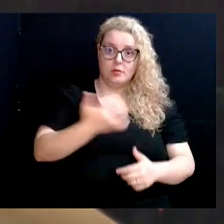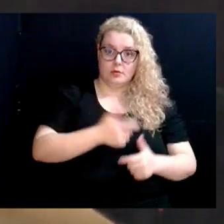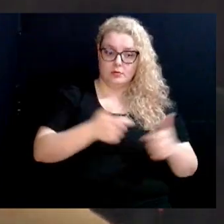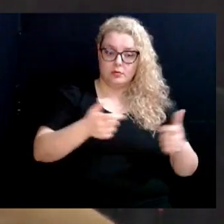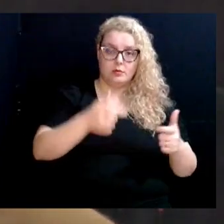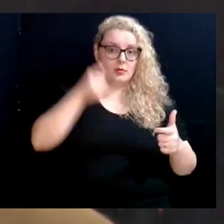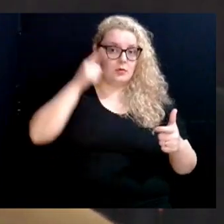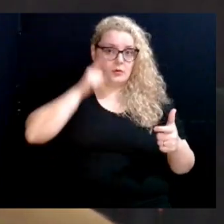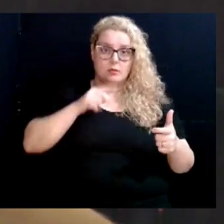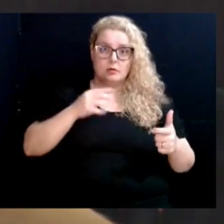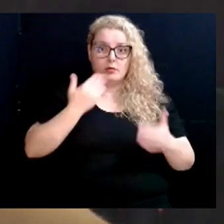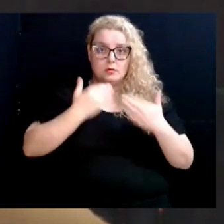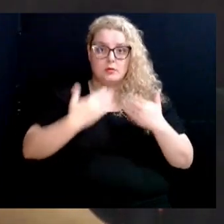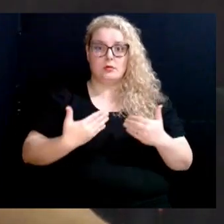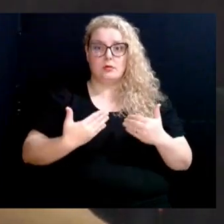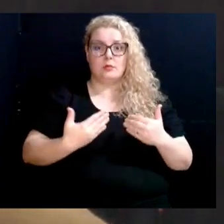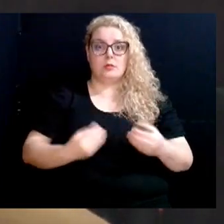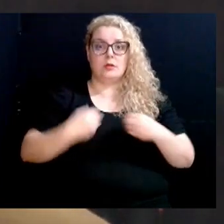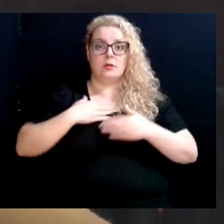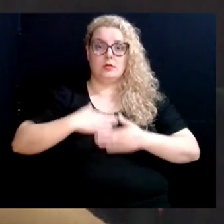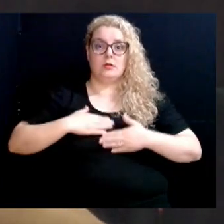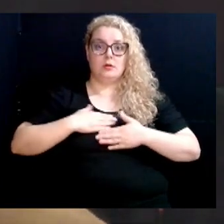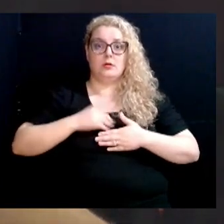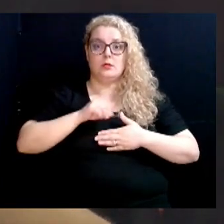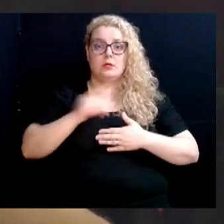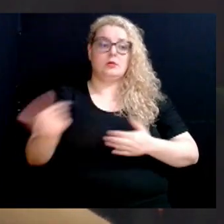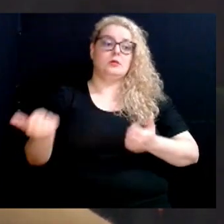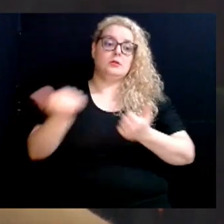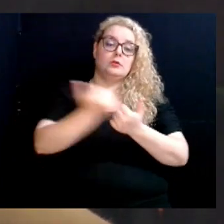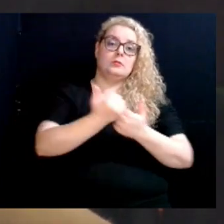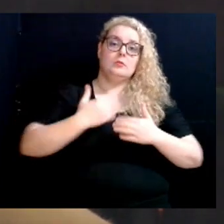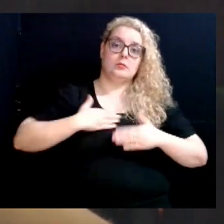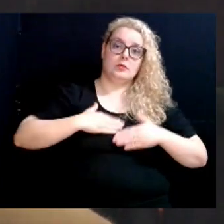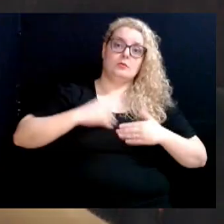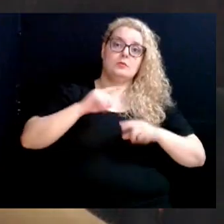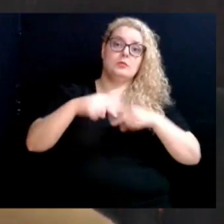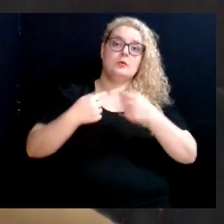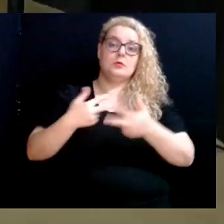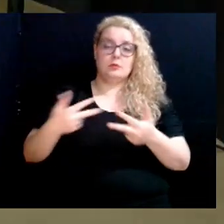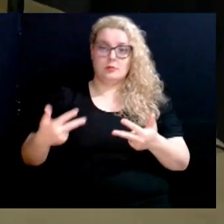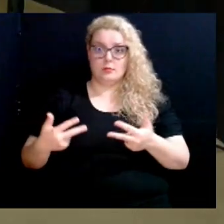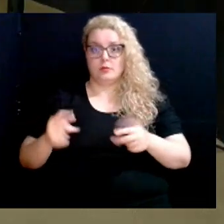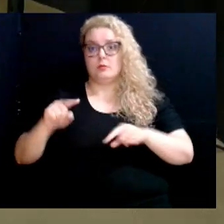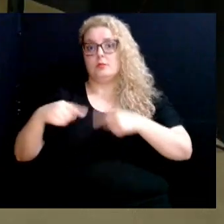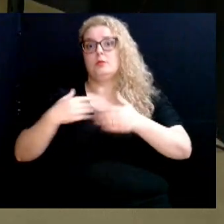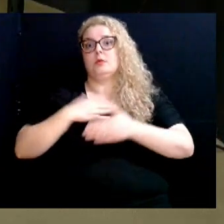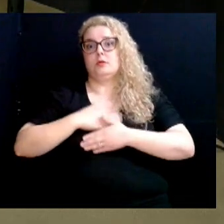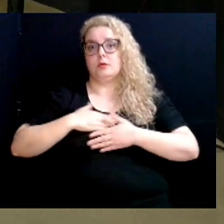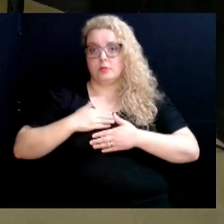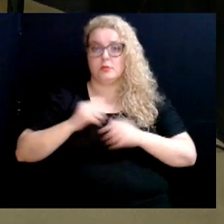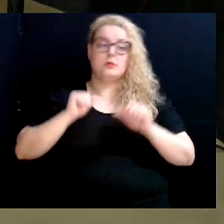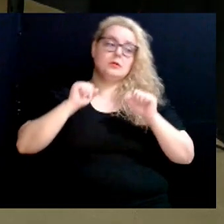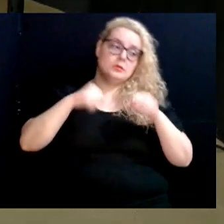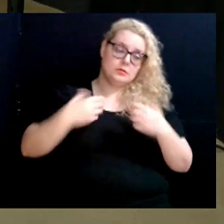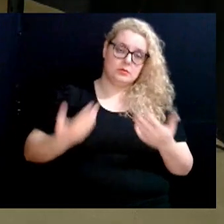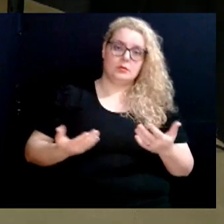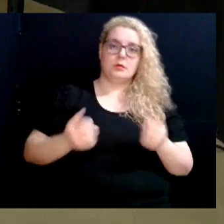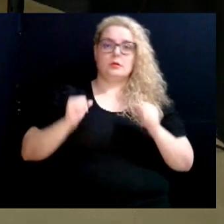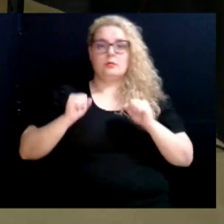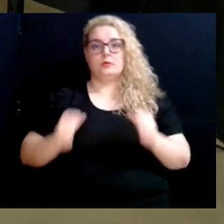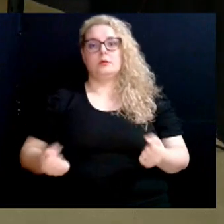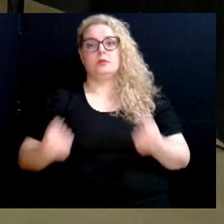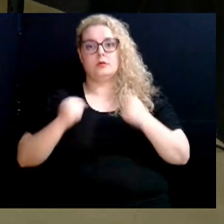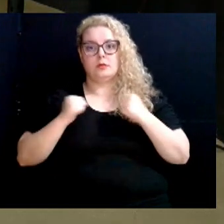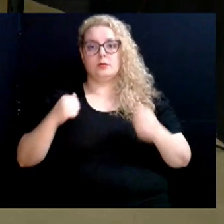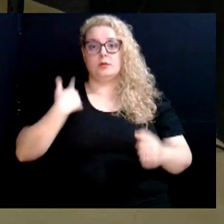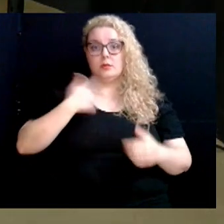consegue mais comer, mas aquilo te dava prazer e você não substituiu aquele prazer por outra coisa. Por outro prazer, digamos assim. Por outro prazer, exatamente, que pode ser atividade que física. O nosso